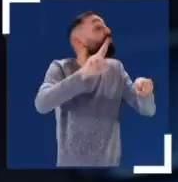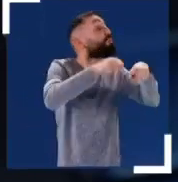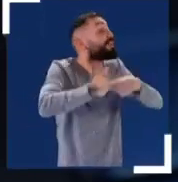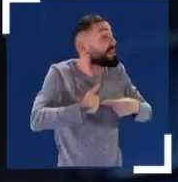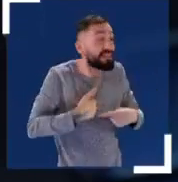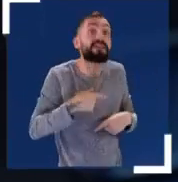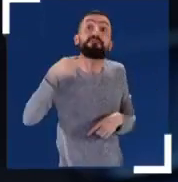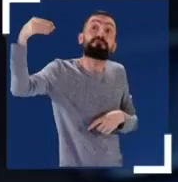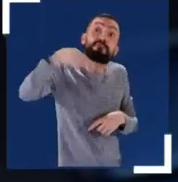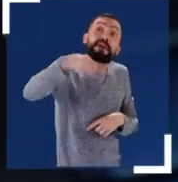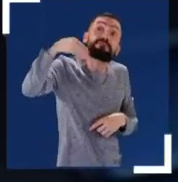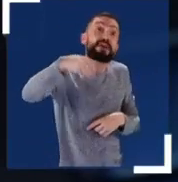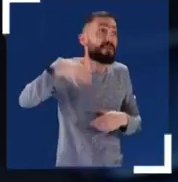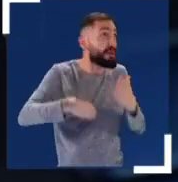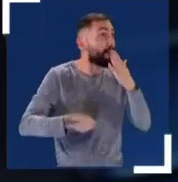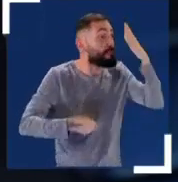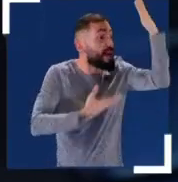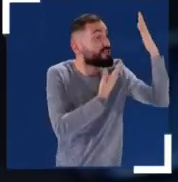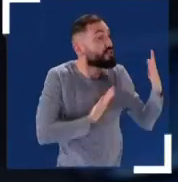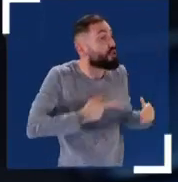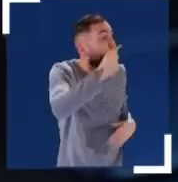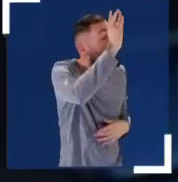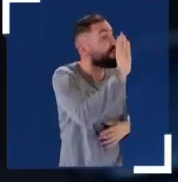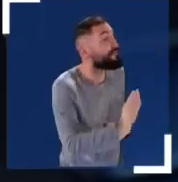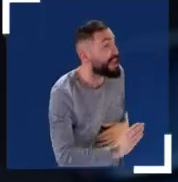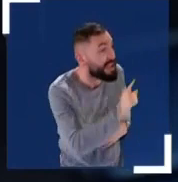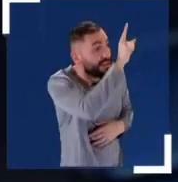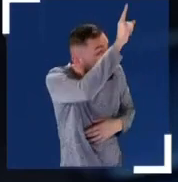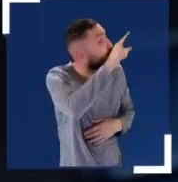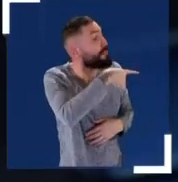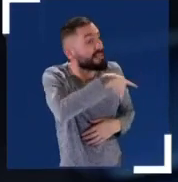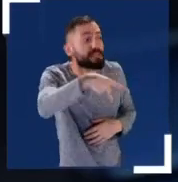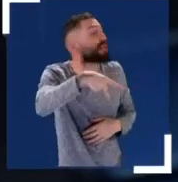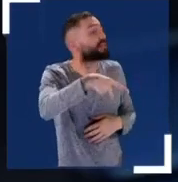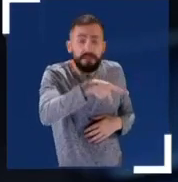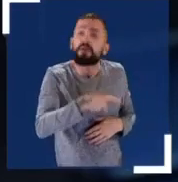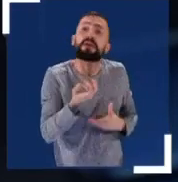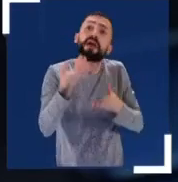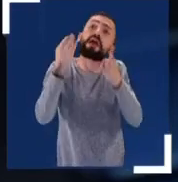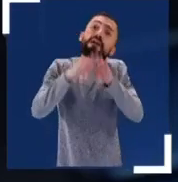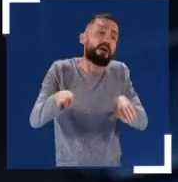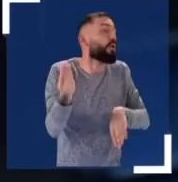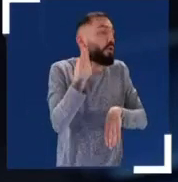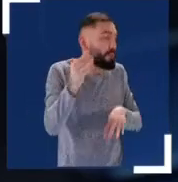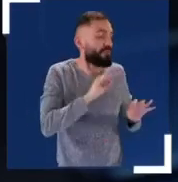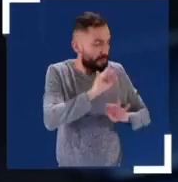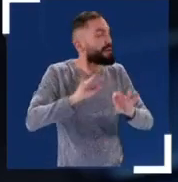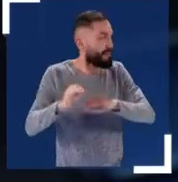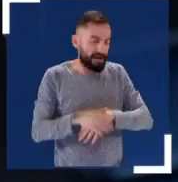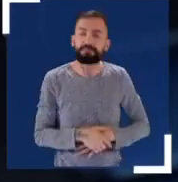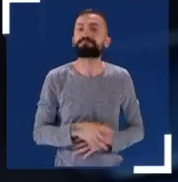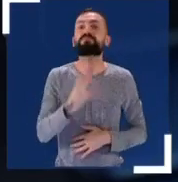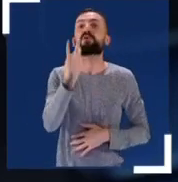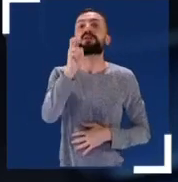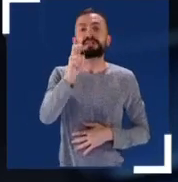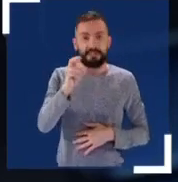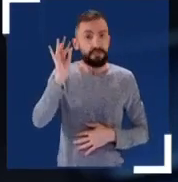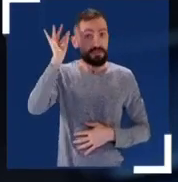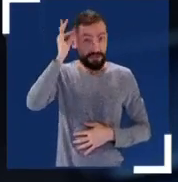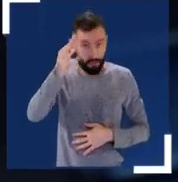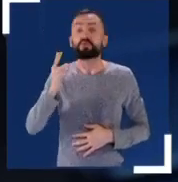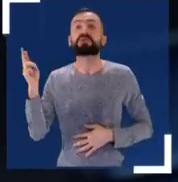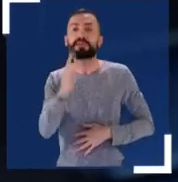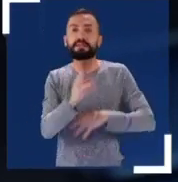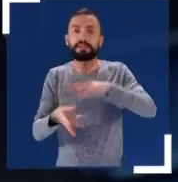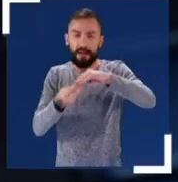que nós vamos cobrar do governo federal, descontando do valor que a gente paga todos os meses ao governo federal. 45 segundos da sua tréplica. Nascimento, vamos sim exigir